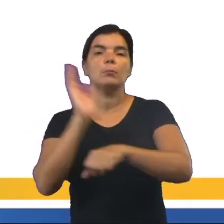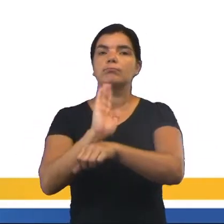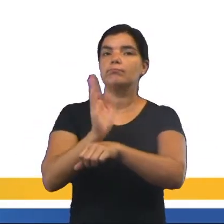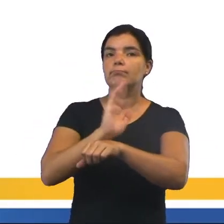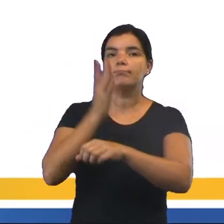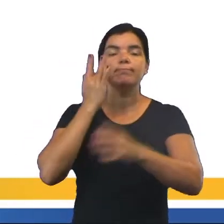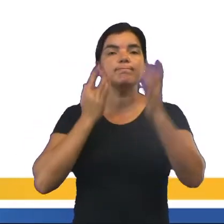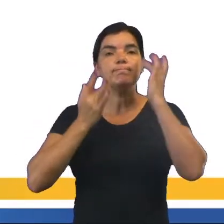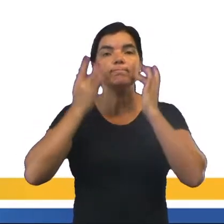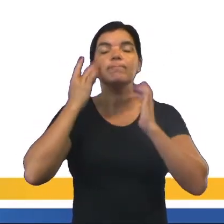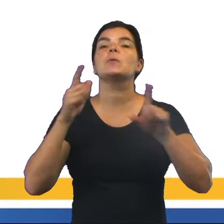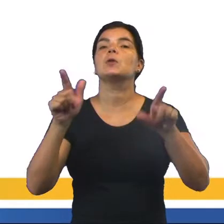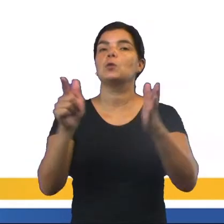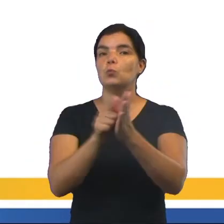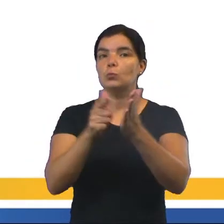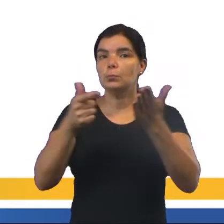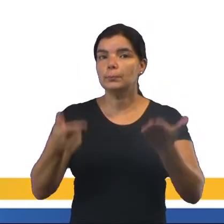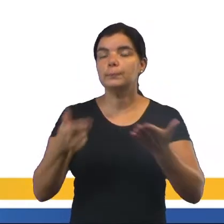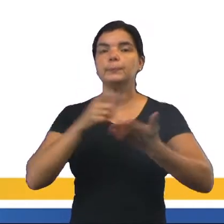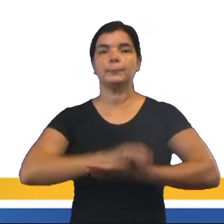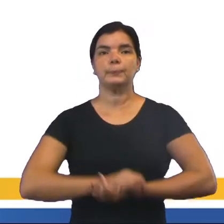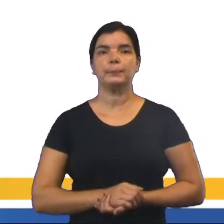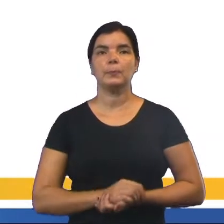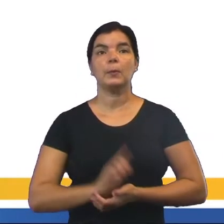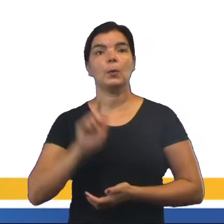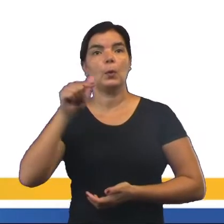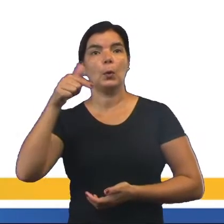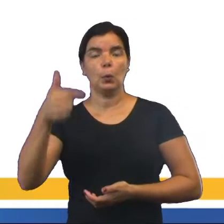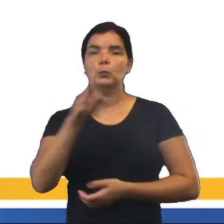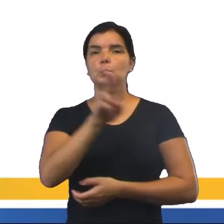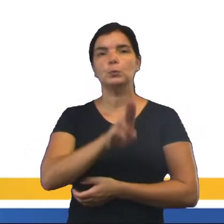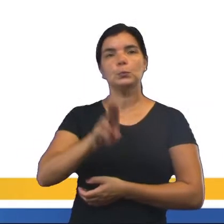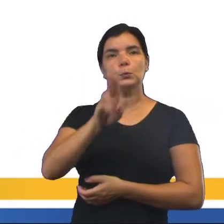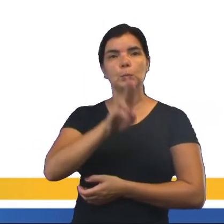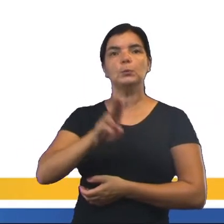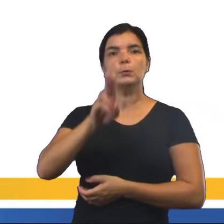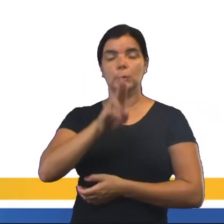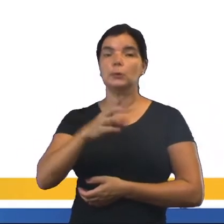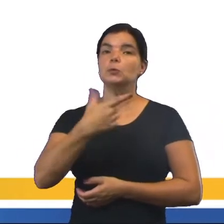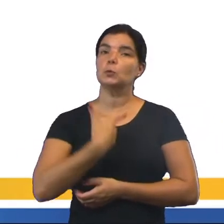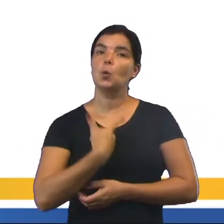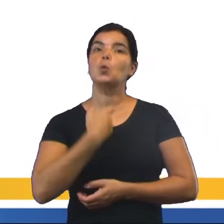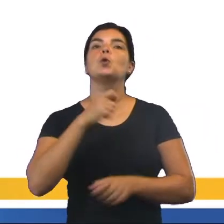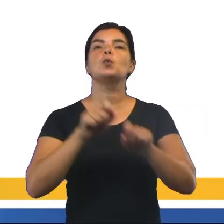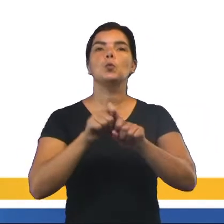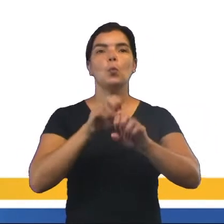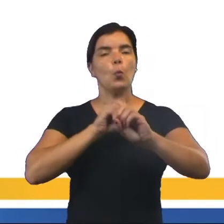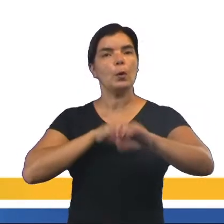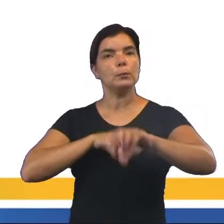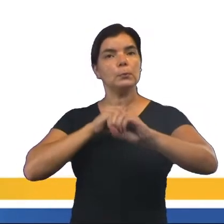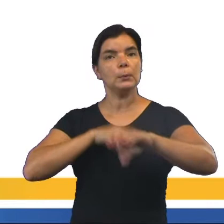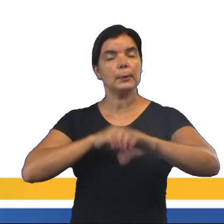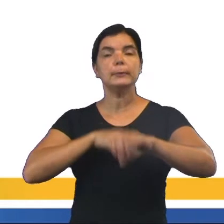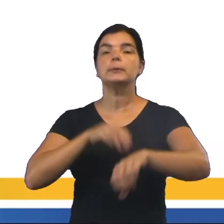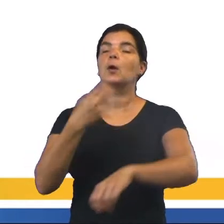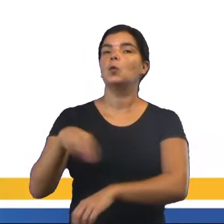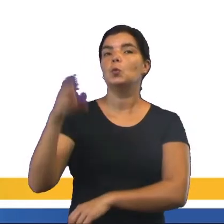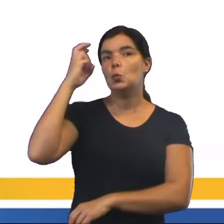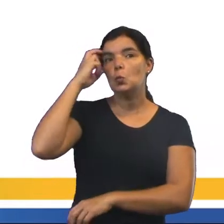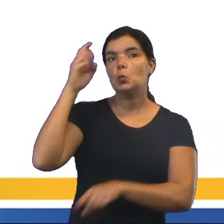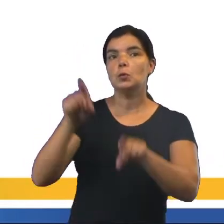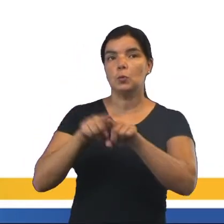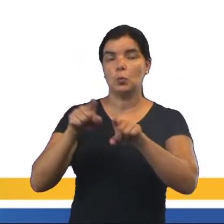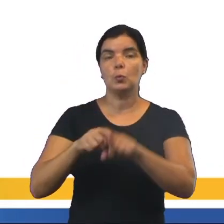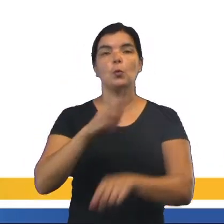o teatro e a imprensa. Outro meio utilizado por Getúlio Vargas foi a Educação e a Cultura, onde no Ministério